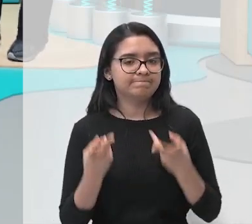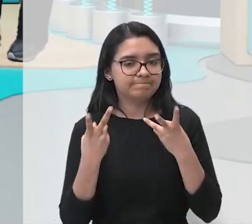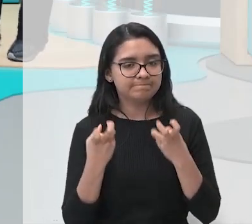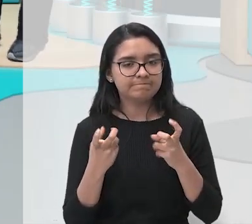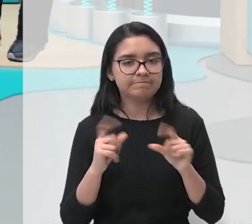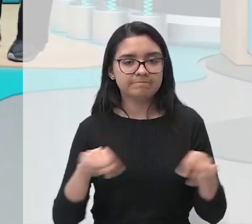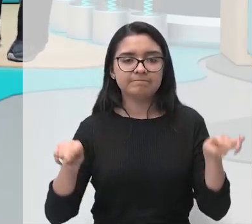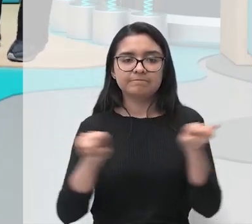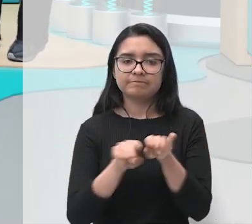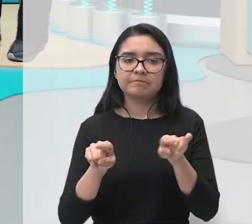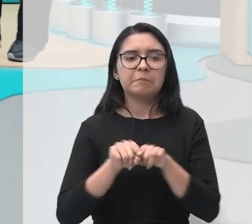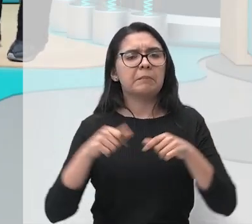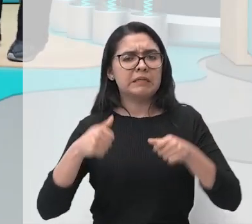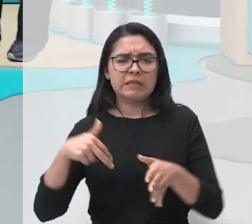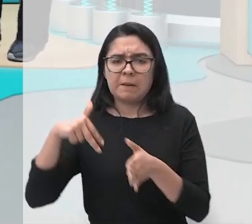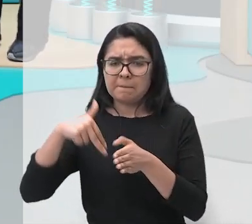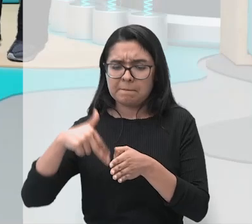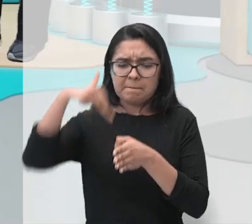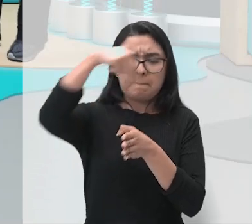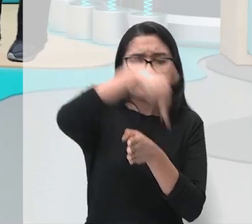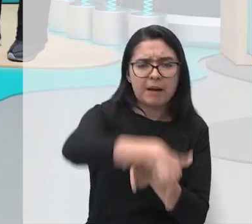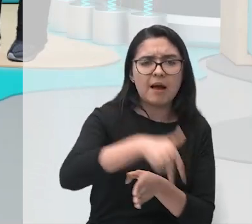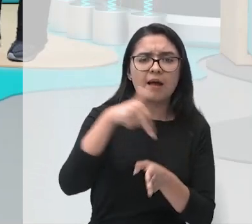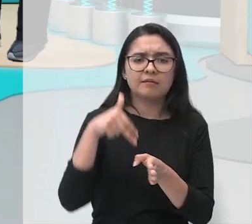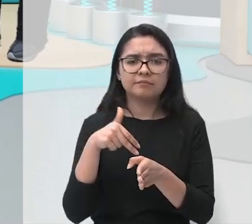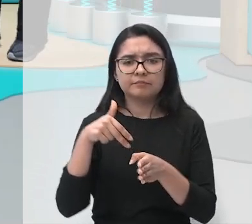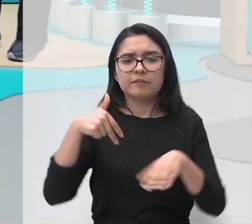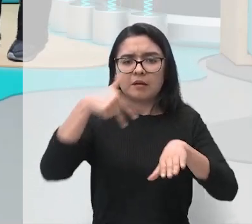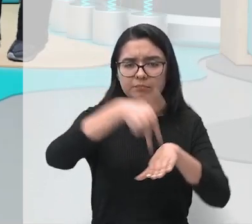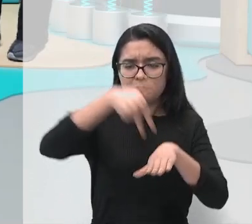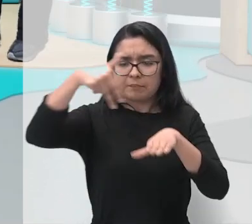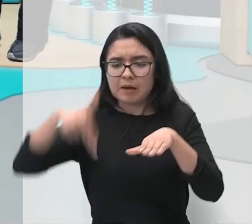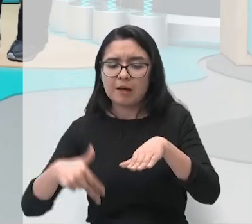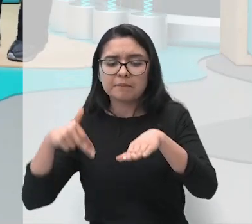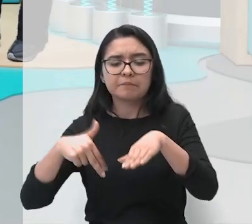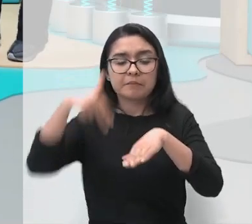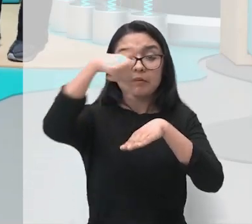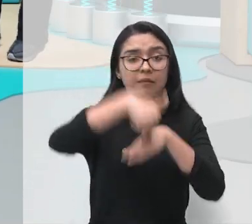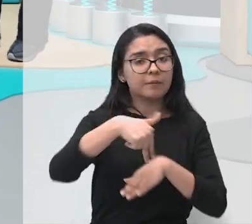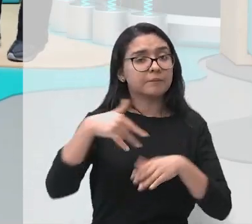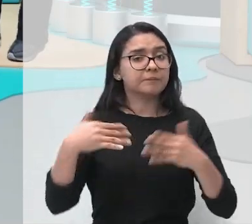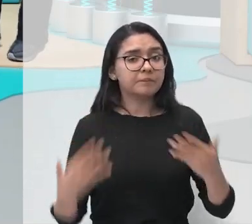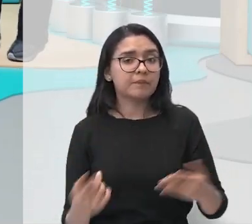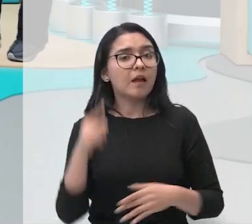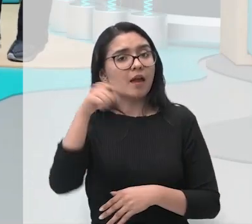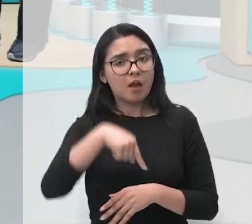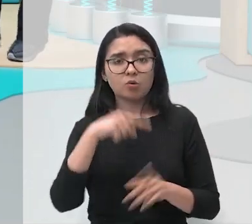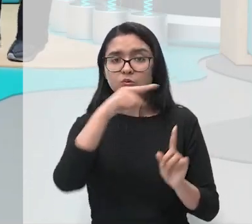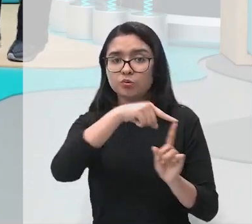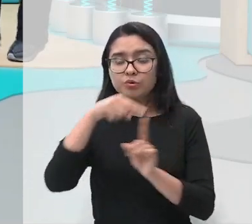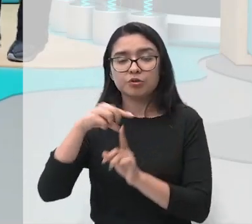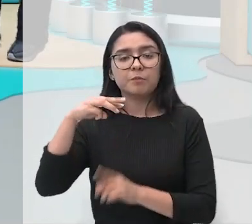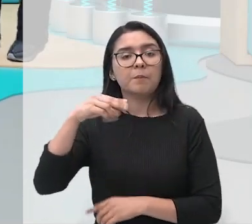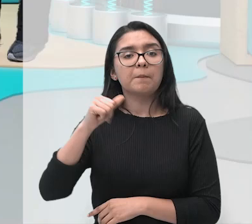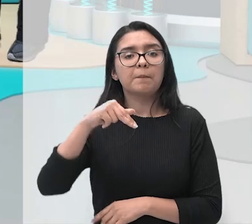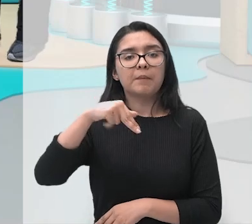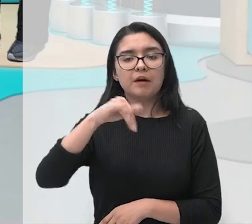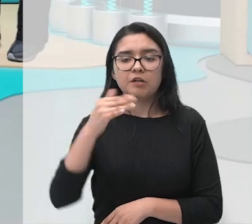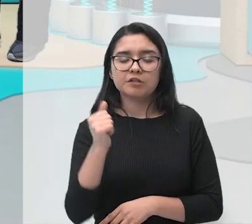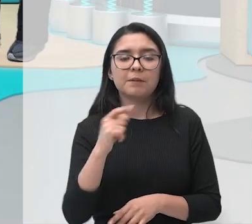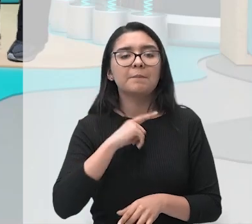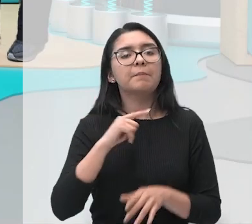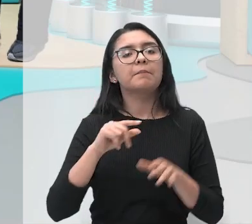Observem, tem que sair pulando os obstáculos, subindo, descendo. É uma manja-pega, só que com